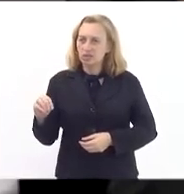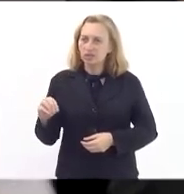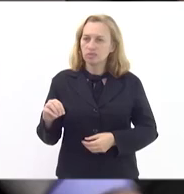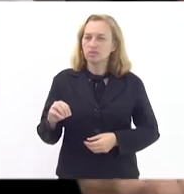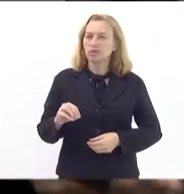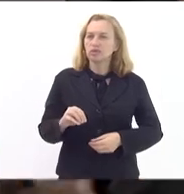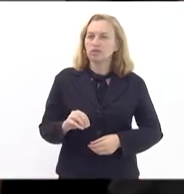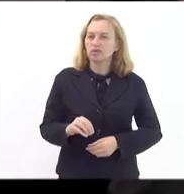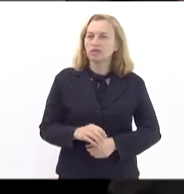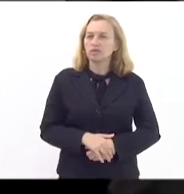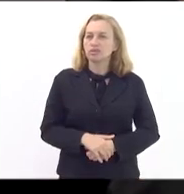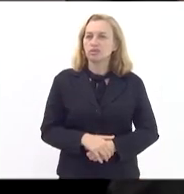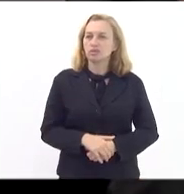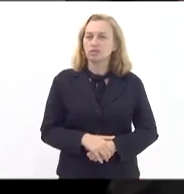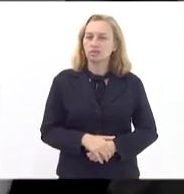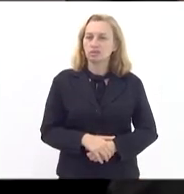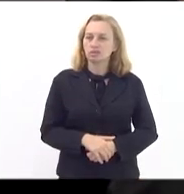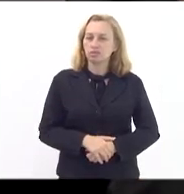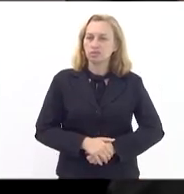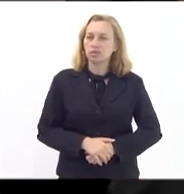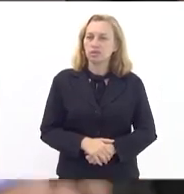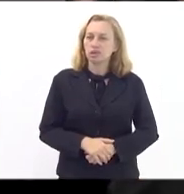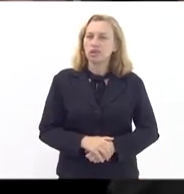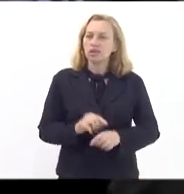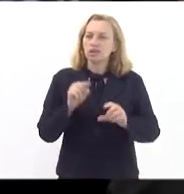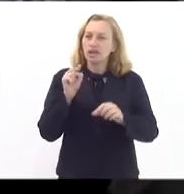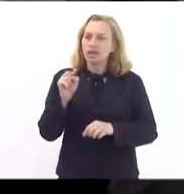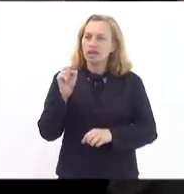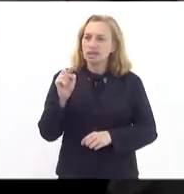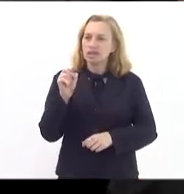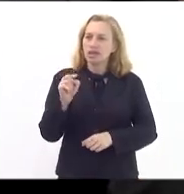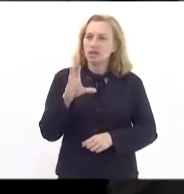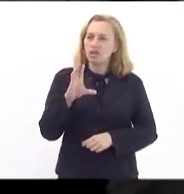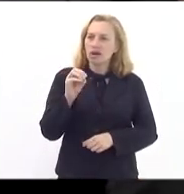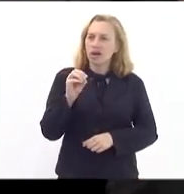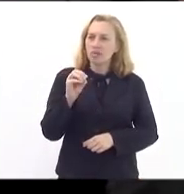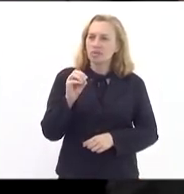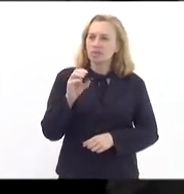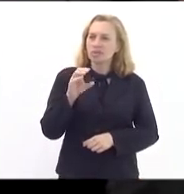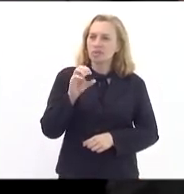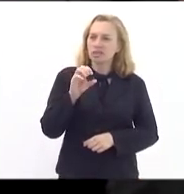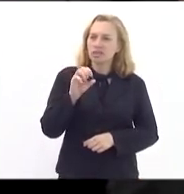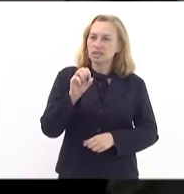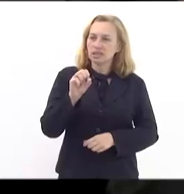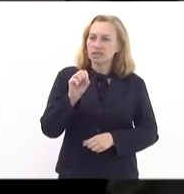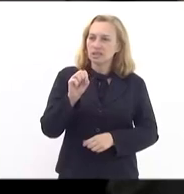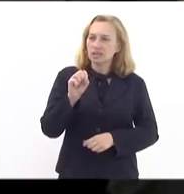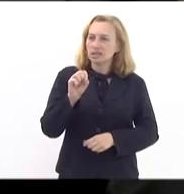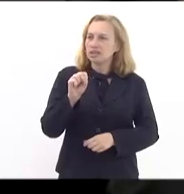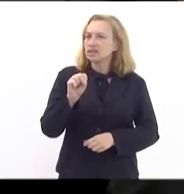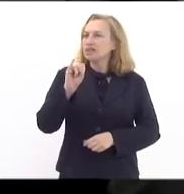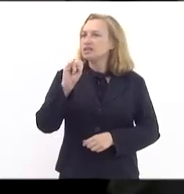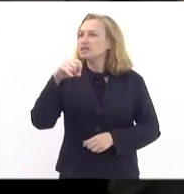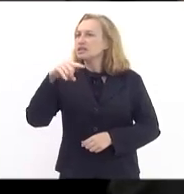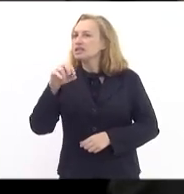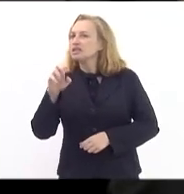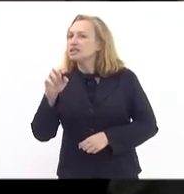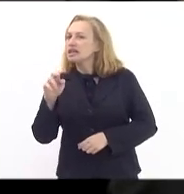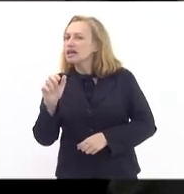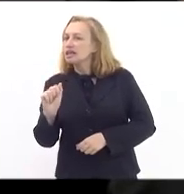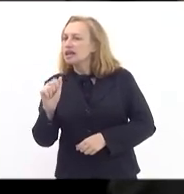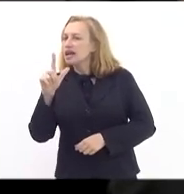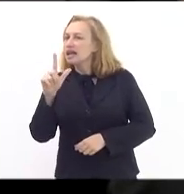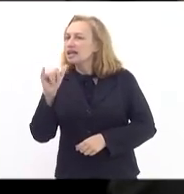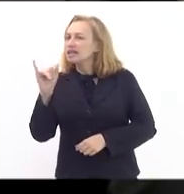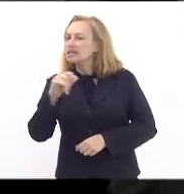caracterizado esse aqui é o cabo de finalização ele é colocado aqui com